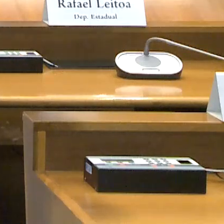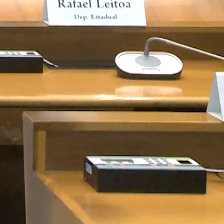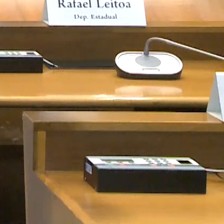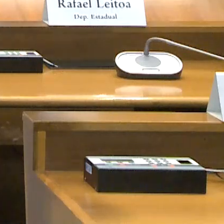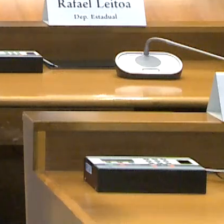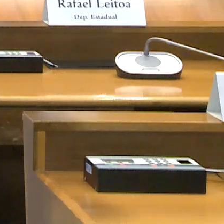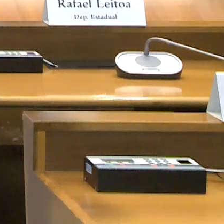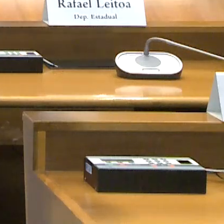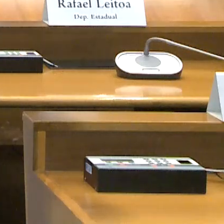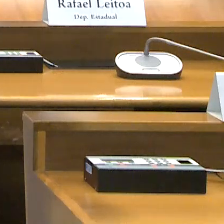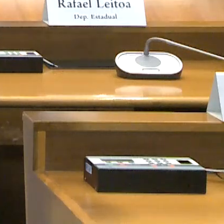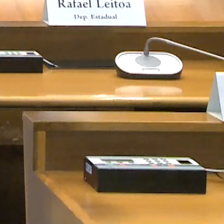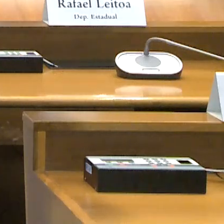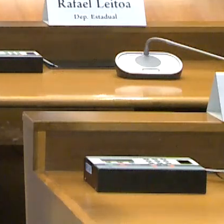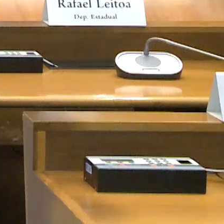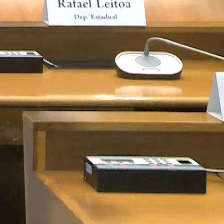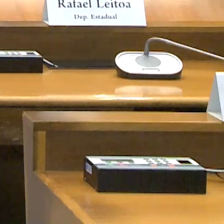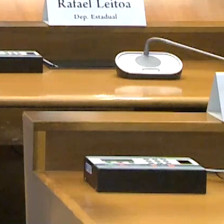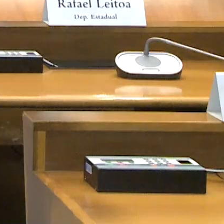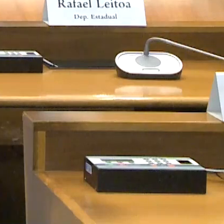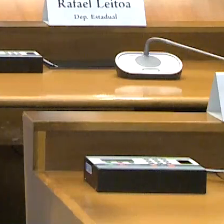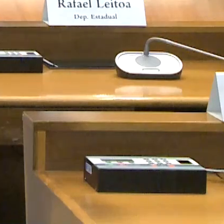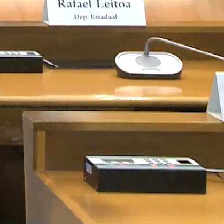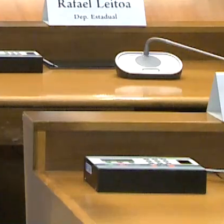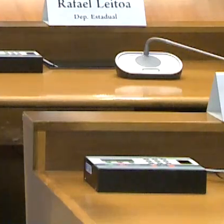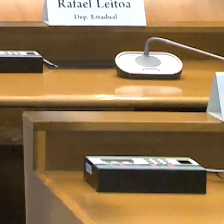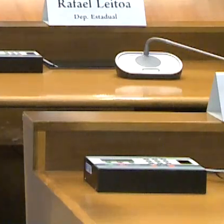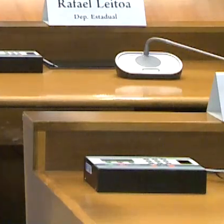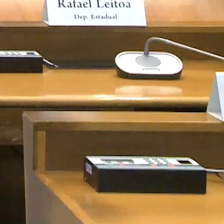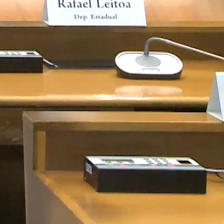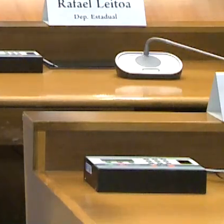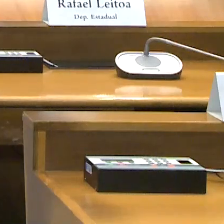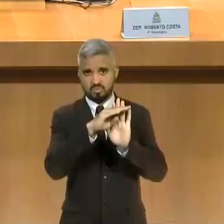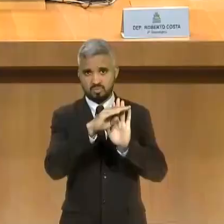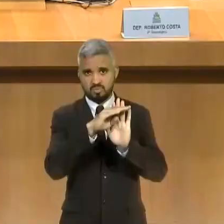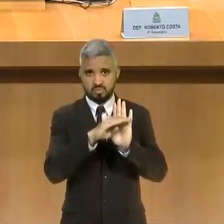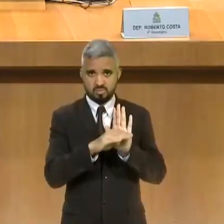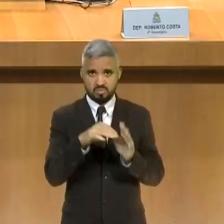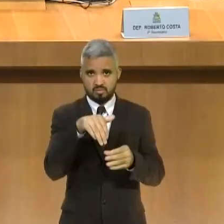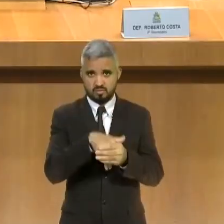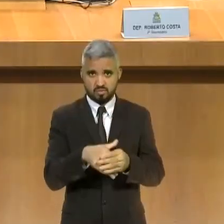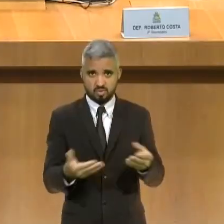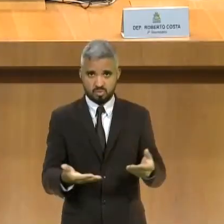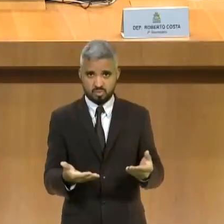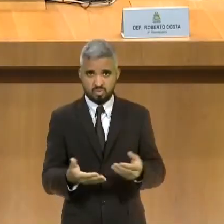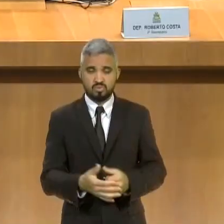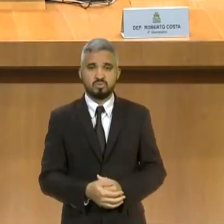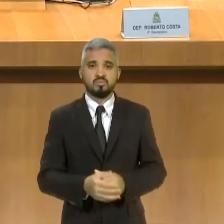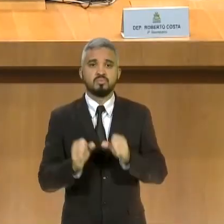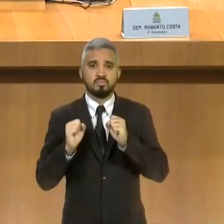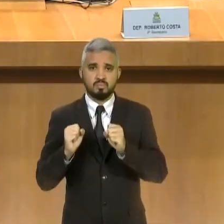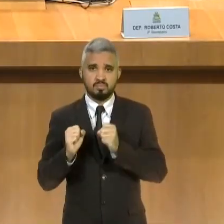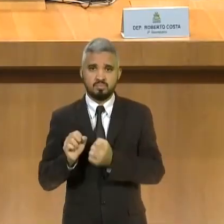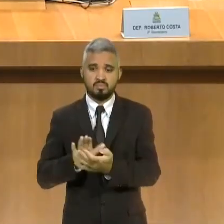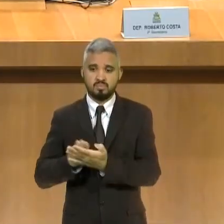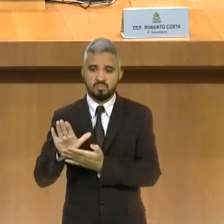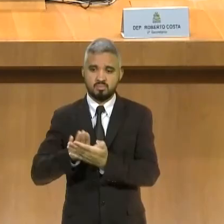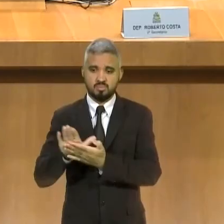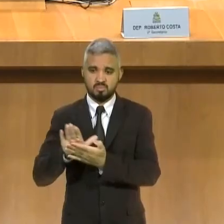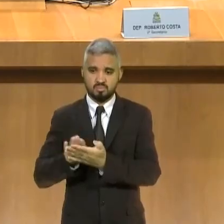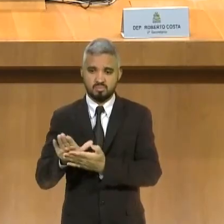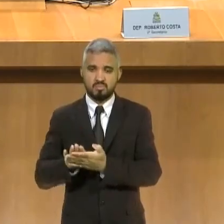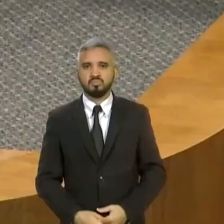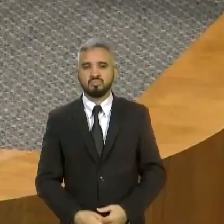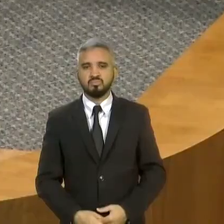no pronunciamento dos deputados estaduais na primeira sessão. Confira o resumo. A sessão plenária dessa terça-feira